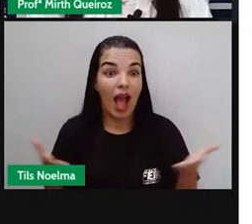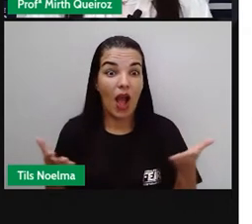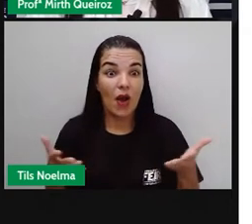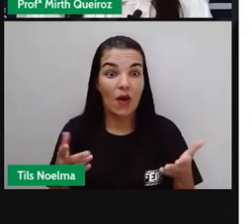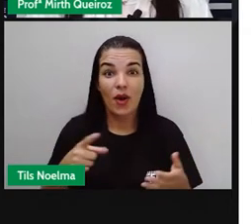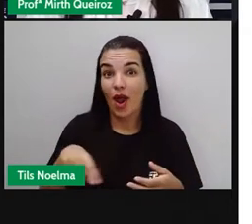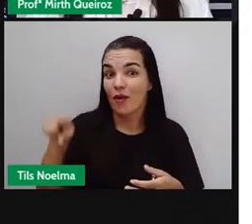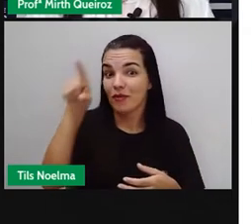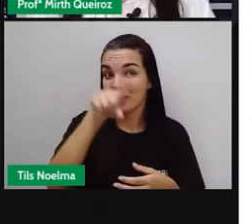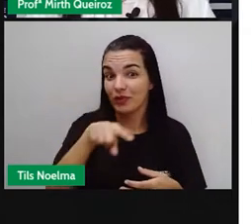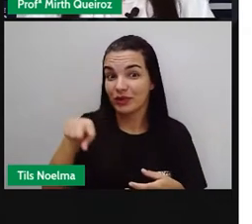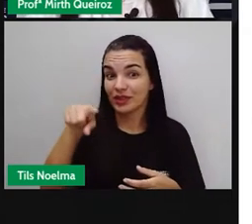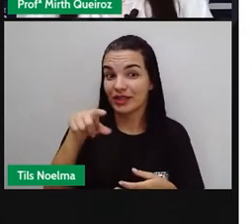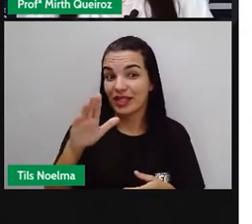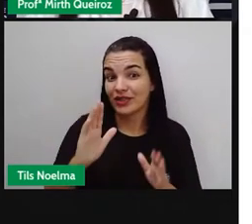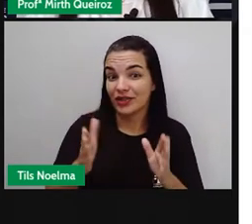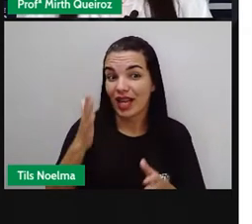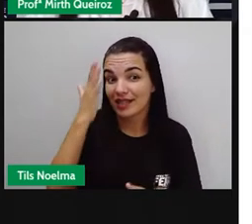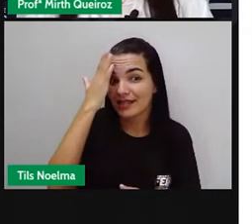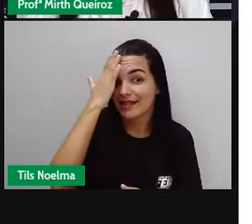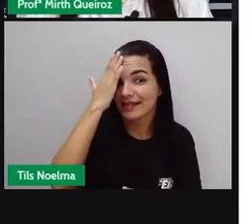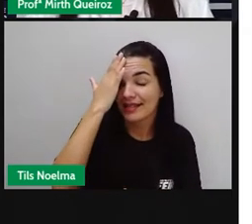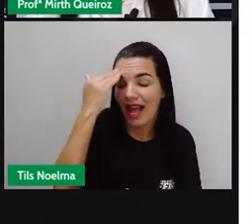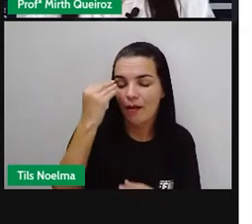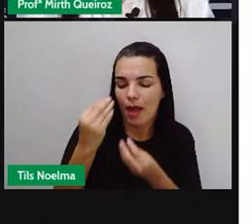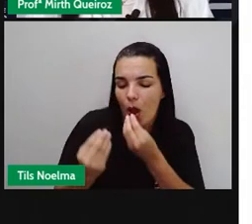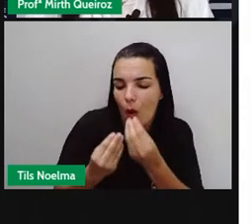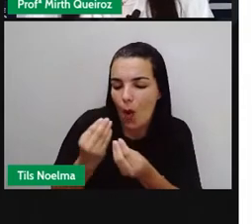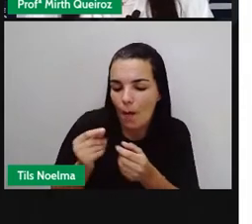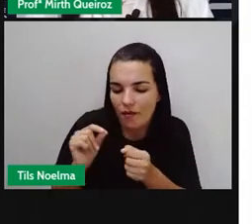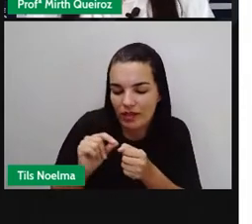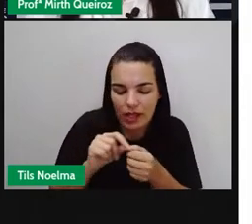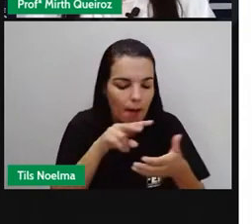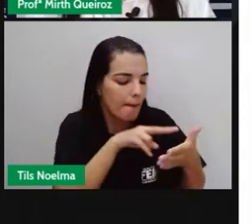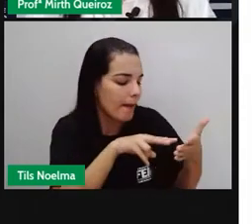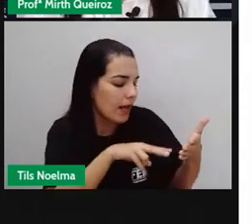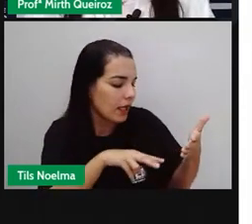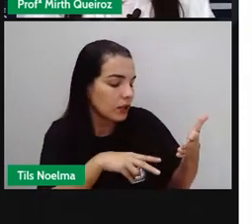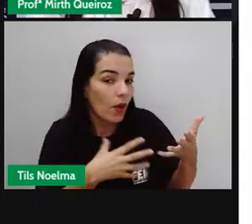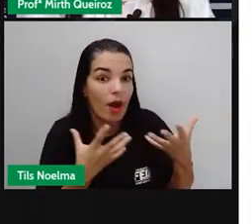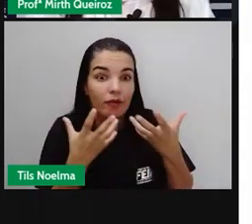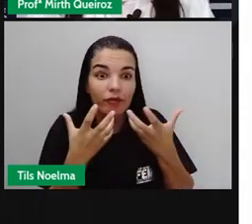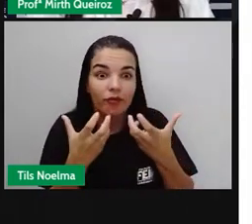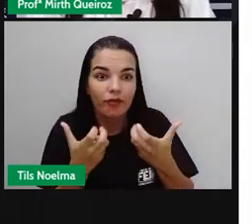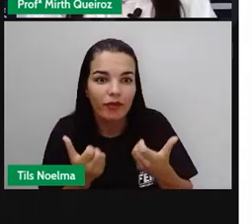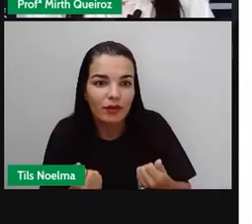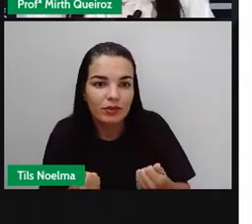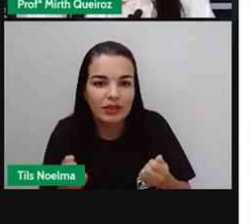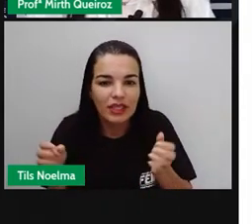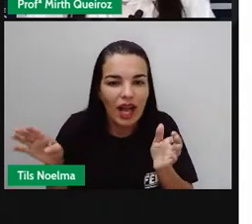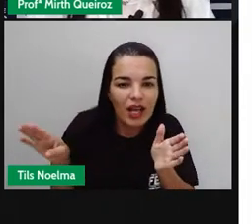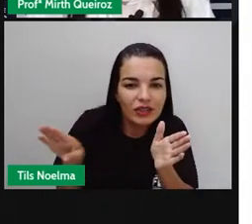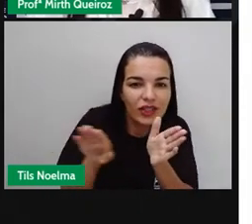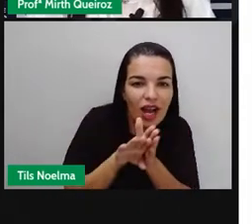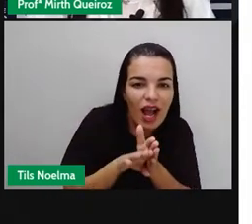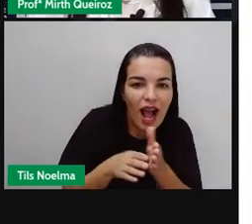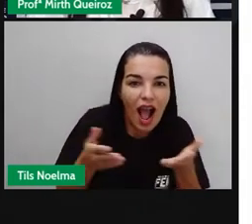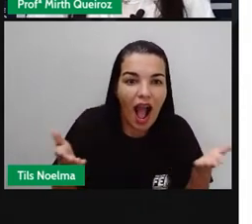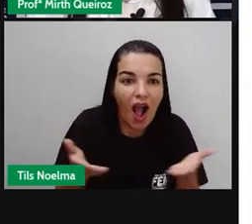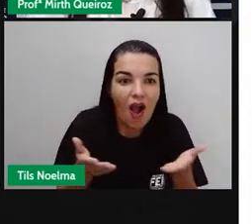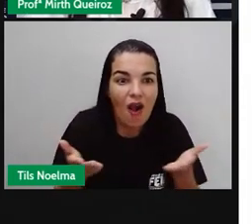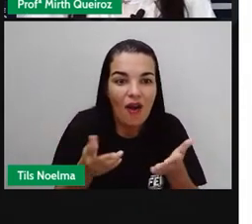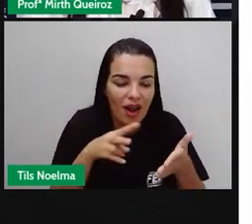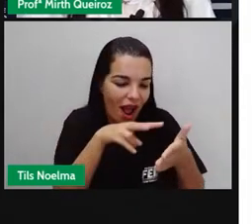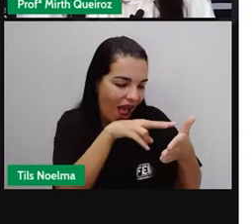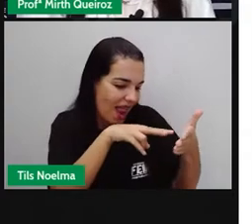que você já sabe como se comportar durante uma leitura, vamos acompanhá-la. A Pró trouxe aqui uma leitura, que